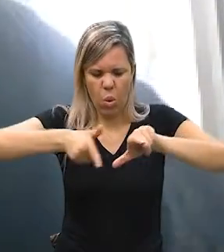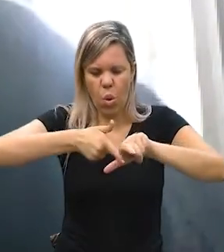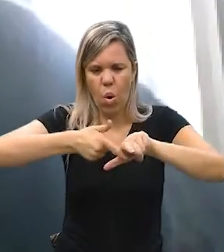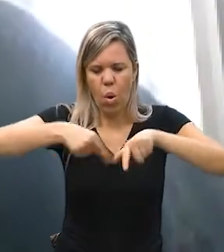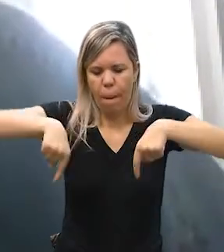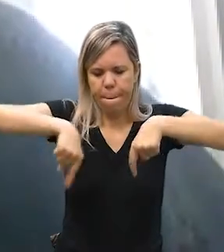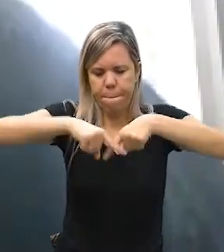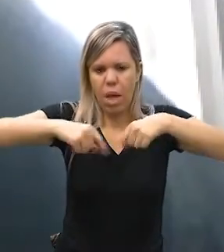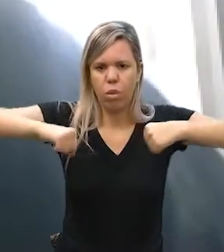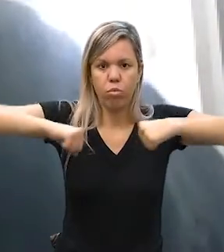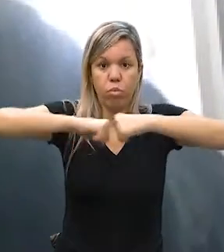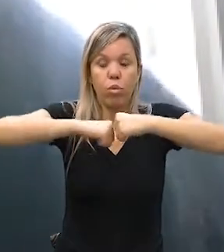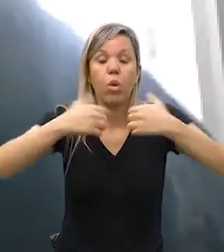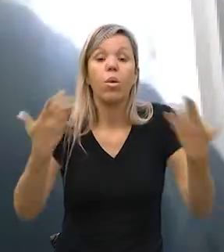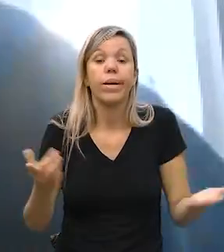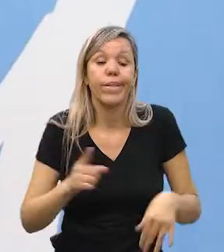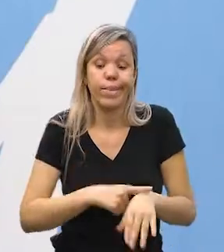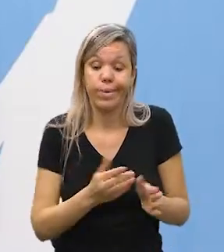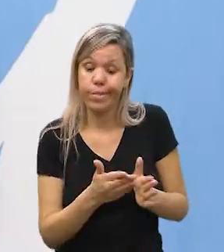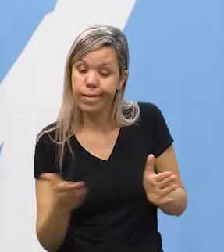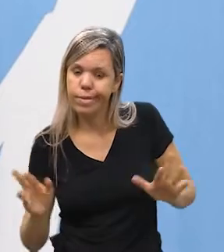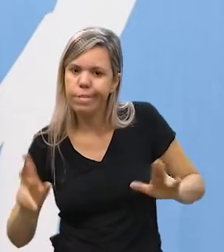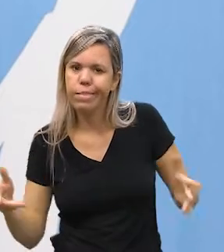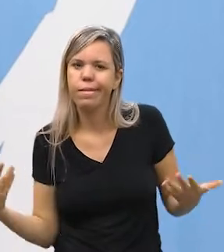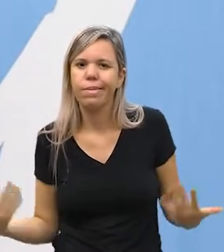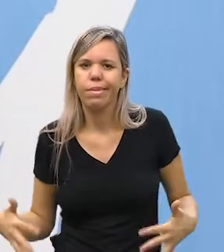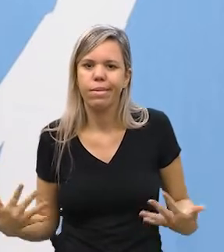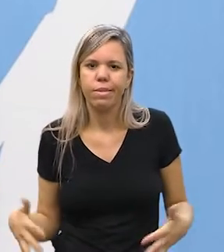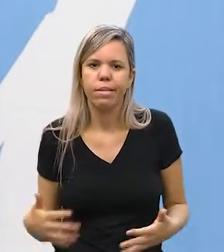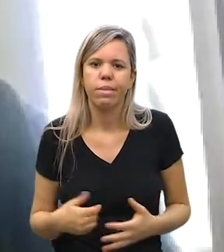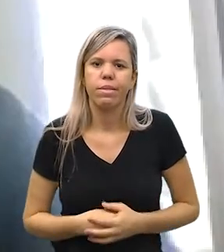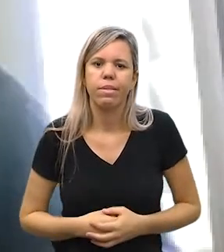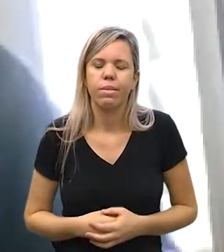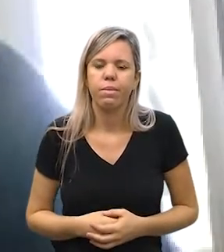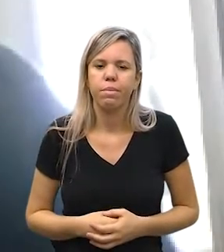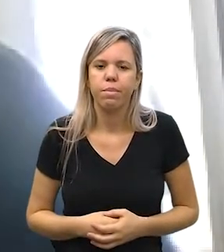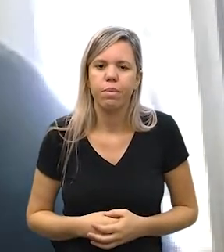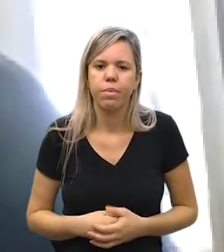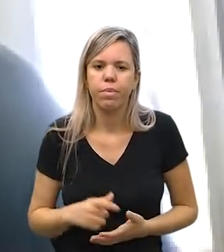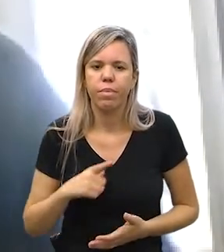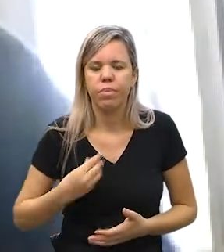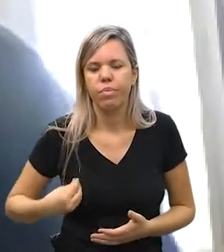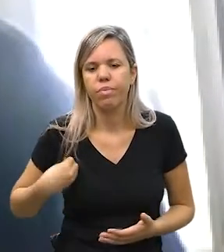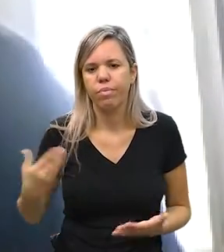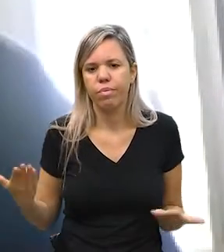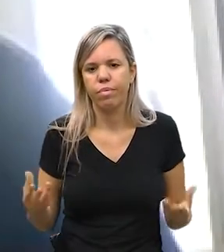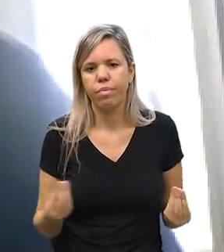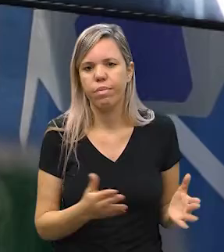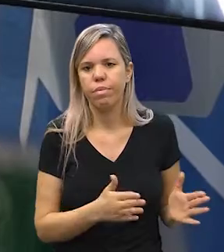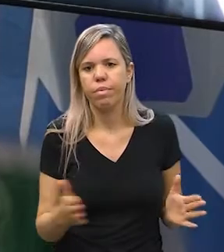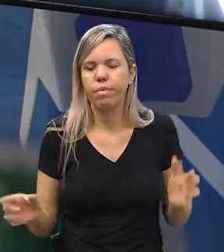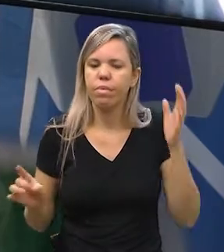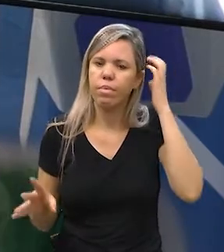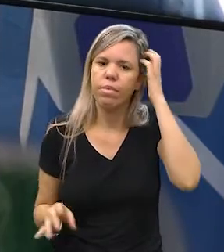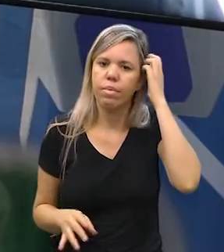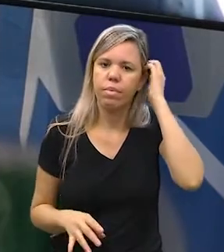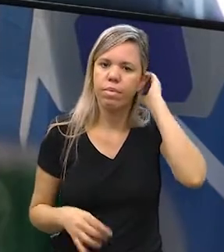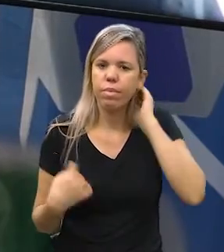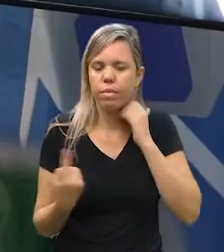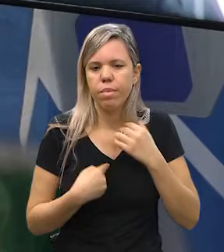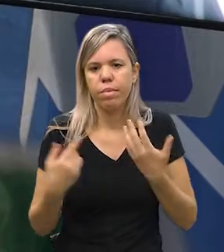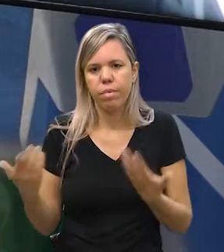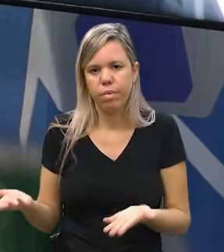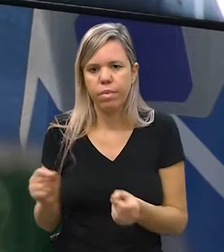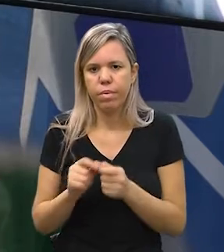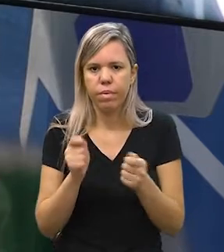aceno de mão? Que tempos, hein? É isso mesmo. É isso que a gente tem vivido e muito, né? Inclusive a gente aqui,